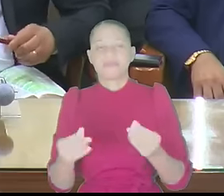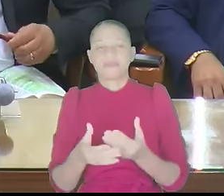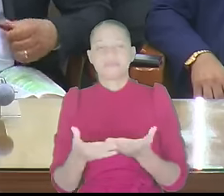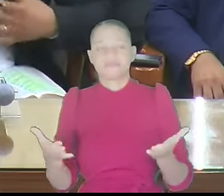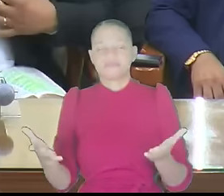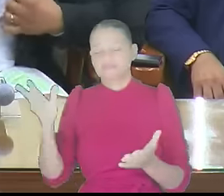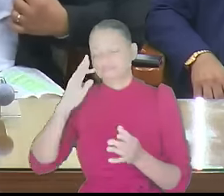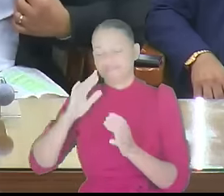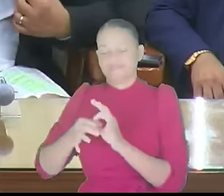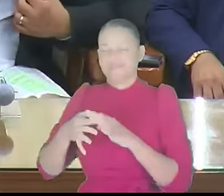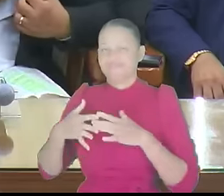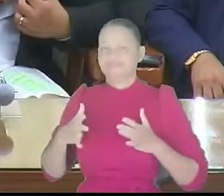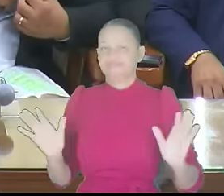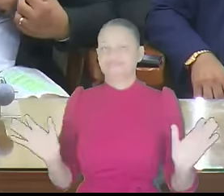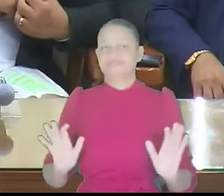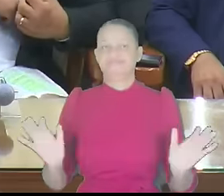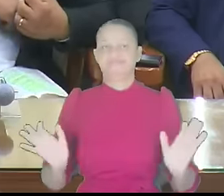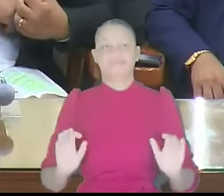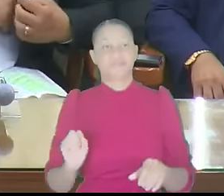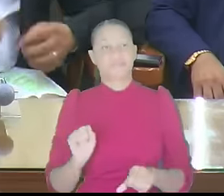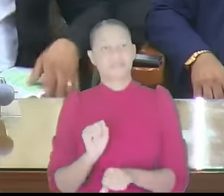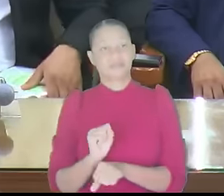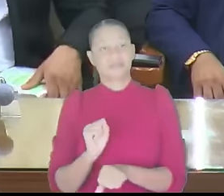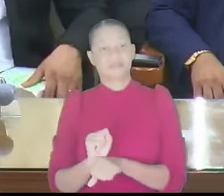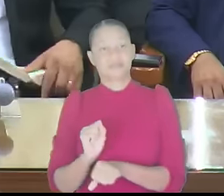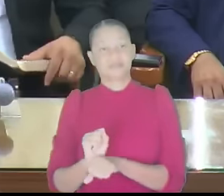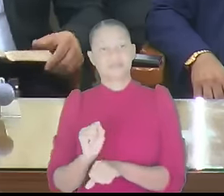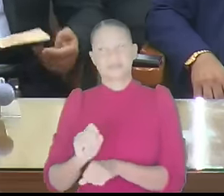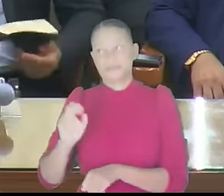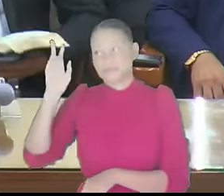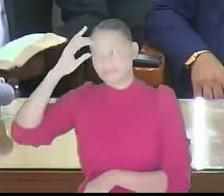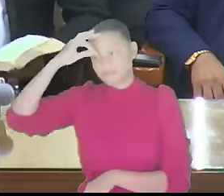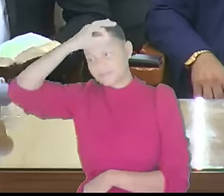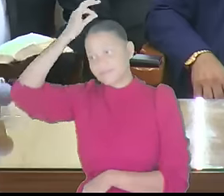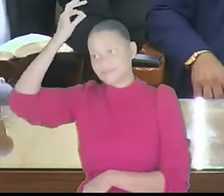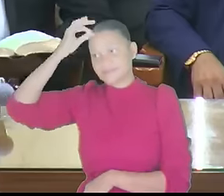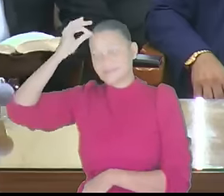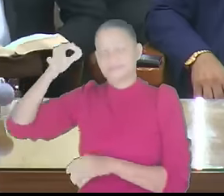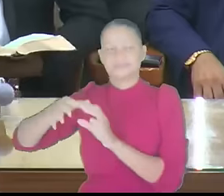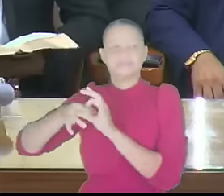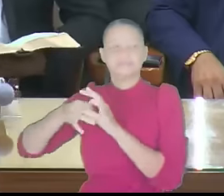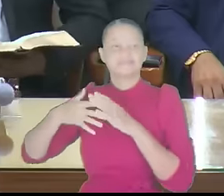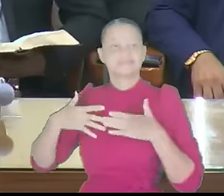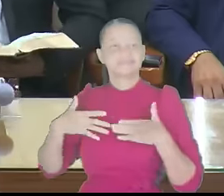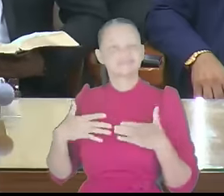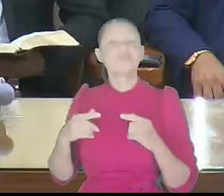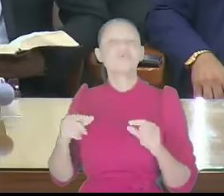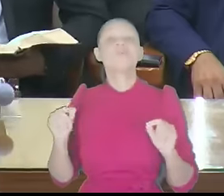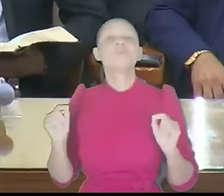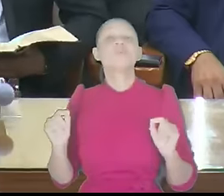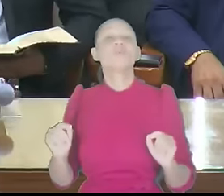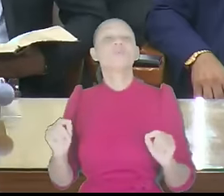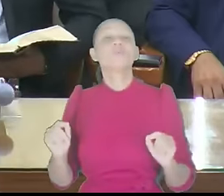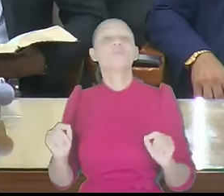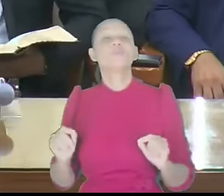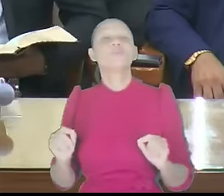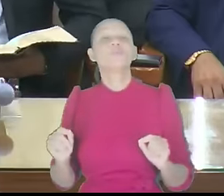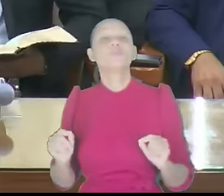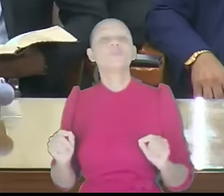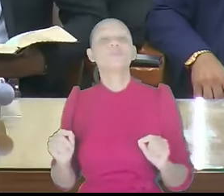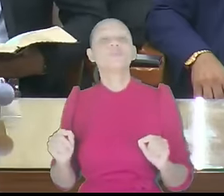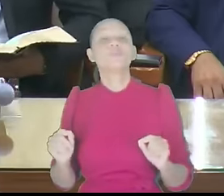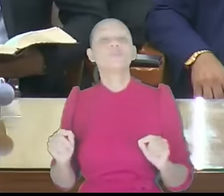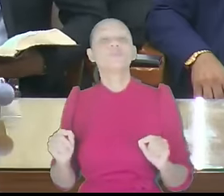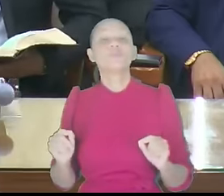agora. Vou esperar o sinal verde do Espírito Santo. Foi o último. Que ele é? O